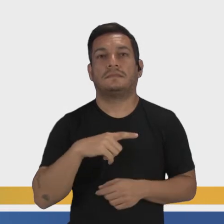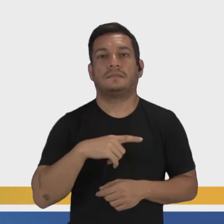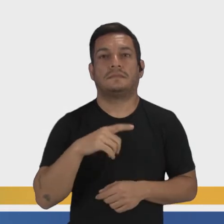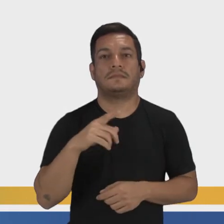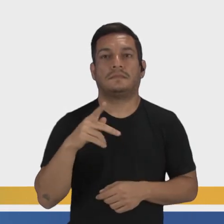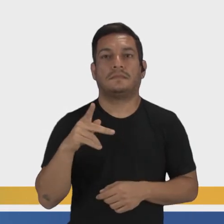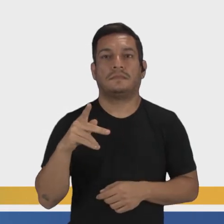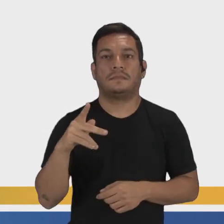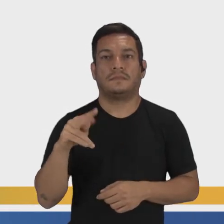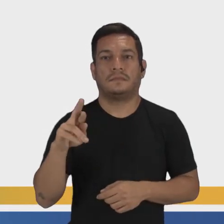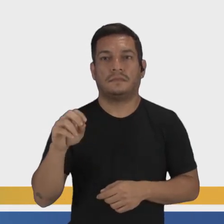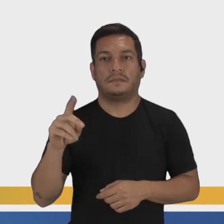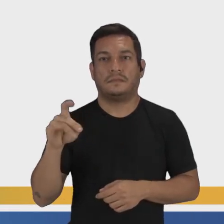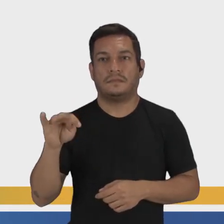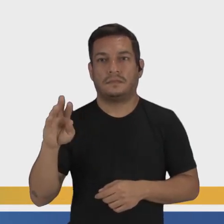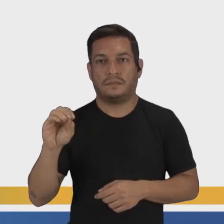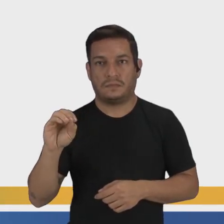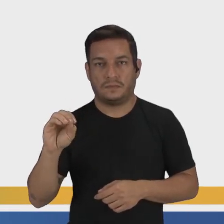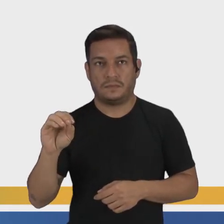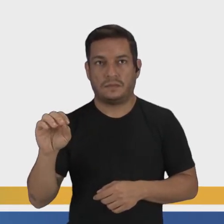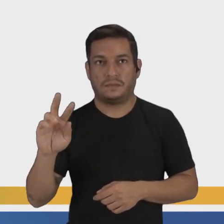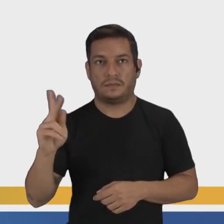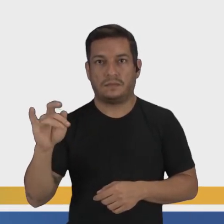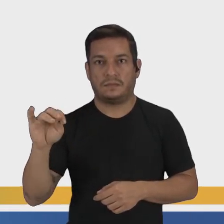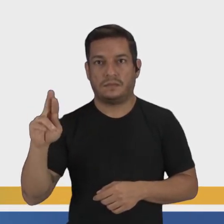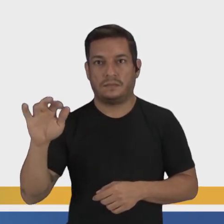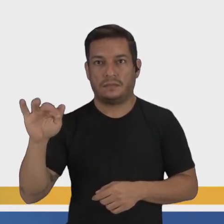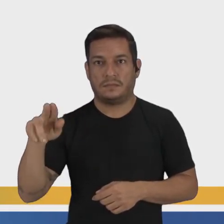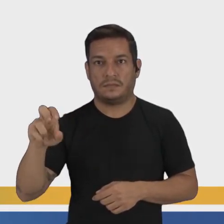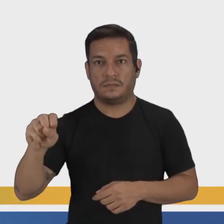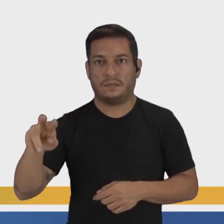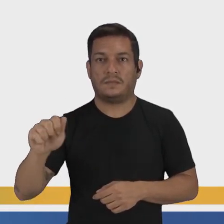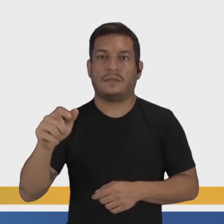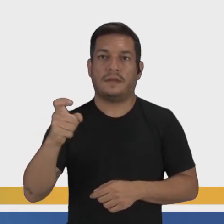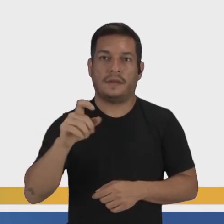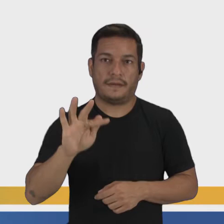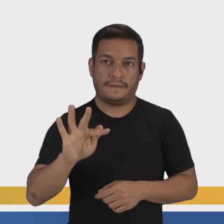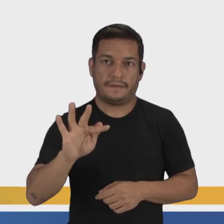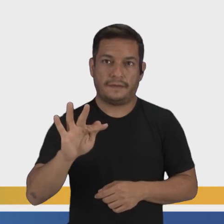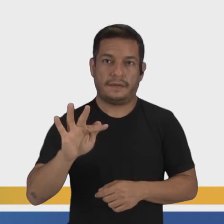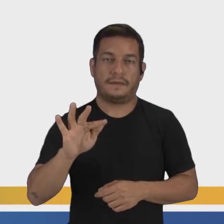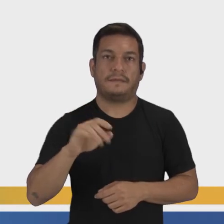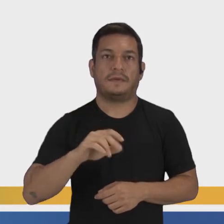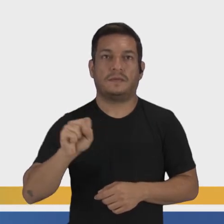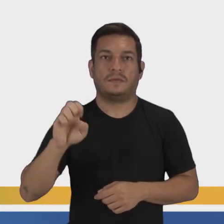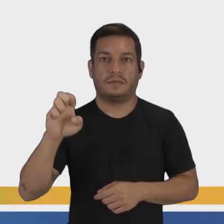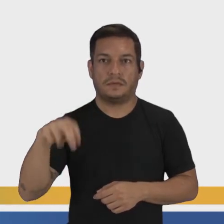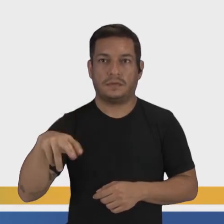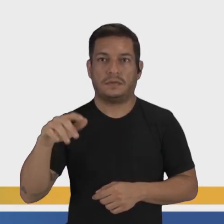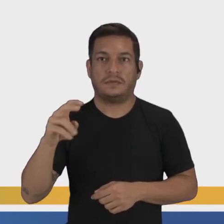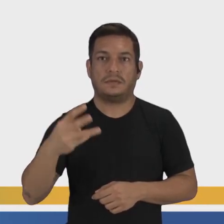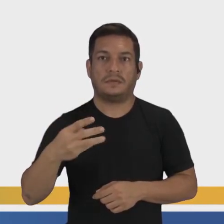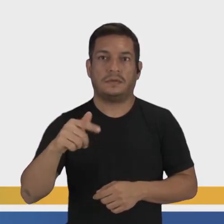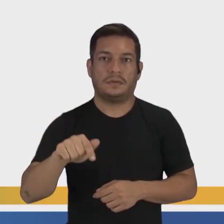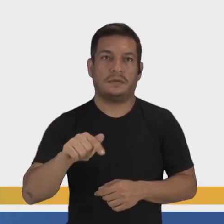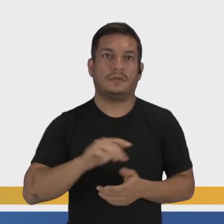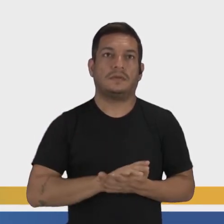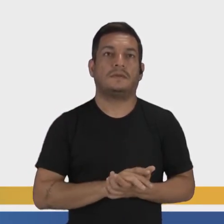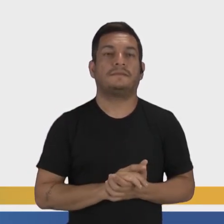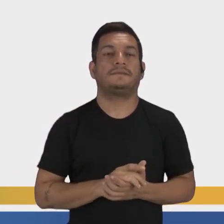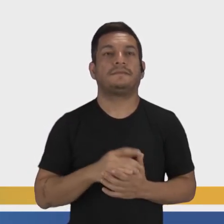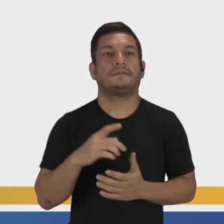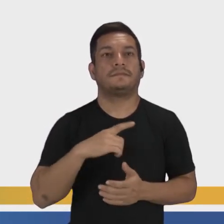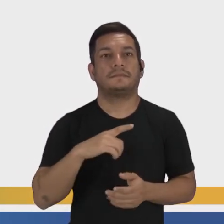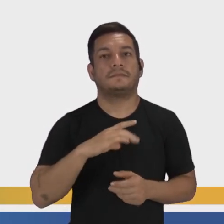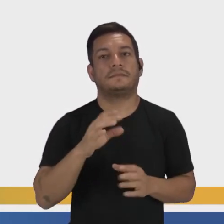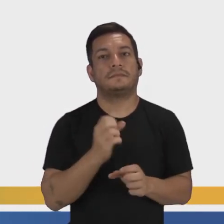da hipotenusa F pelo seno de 37 graus. Vamos lá? Então,